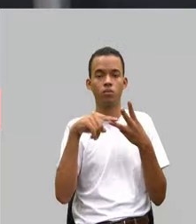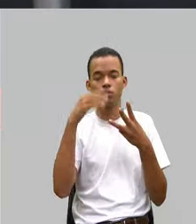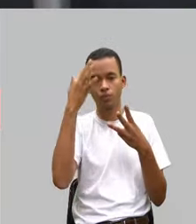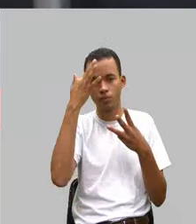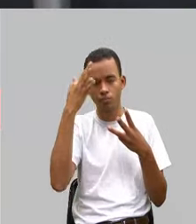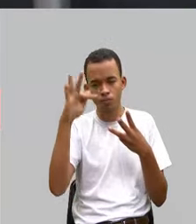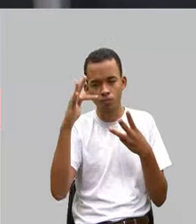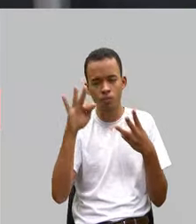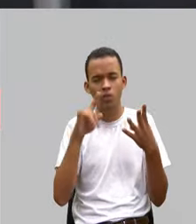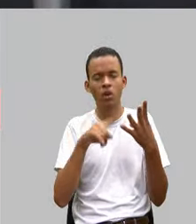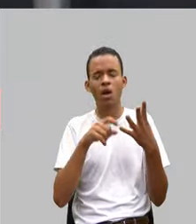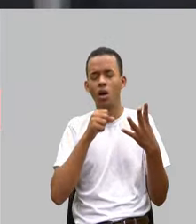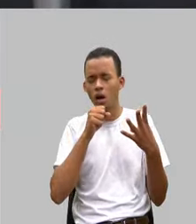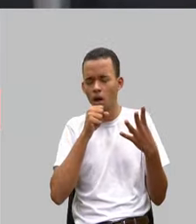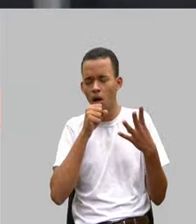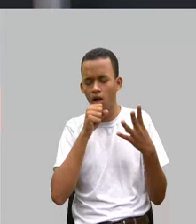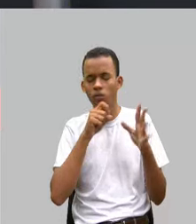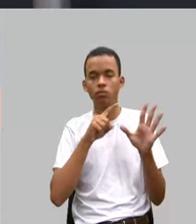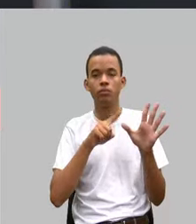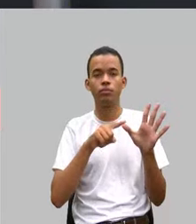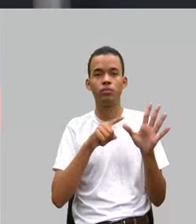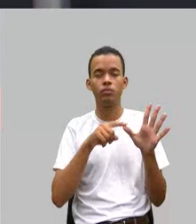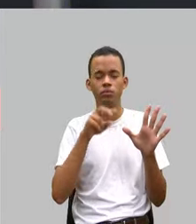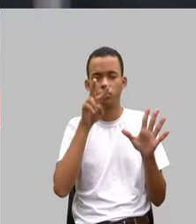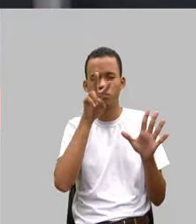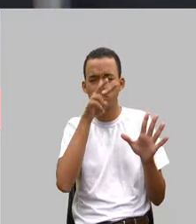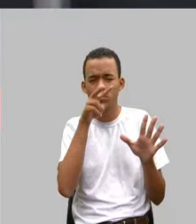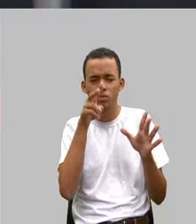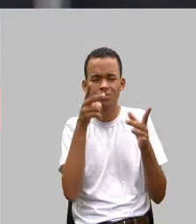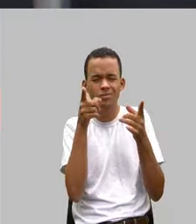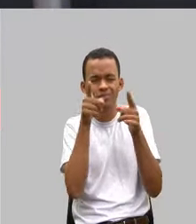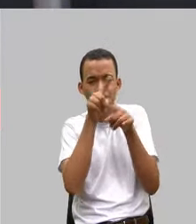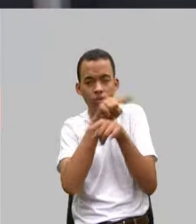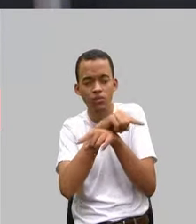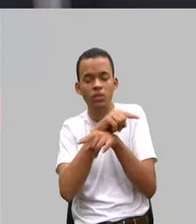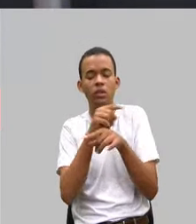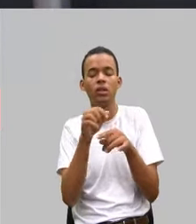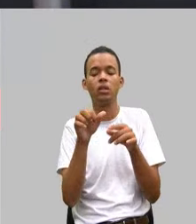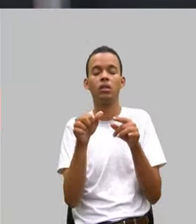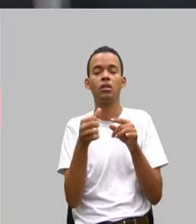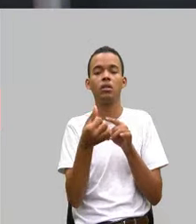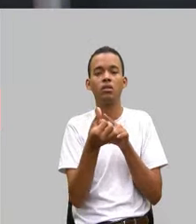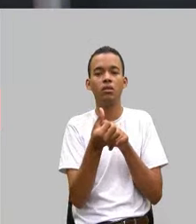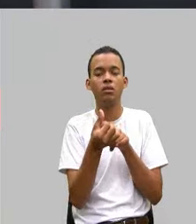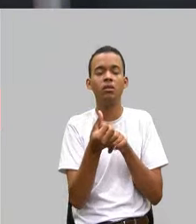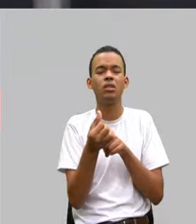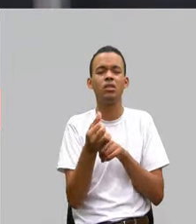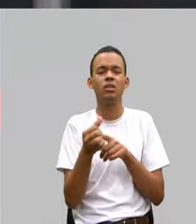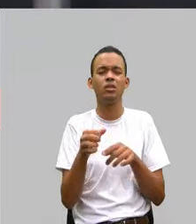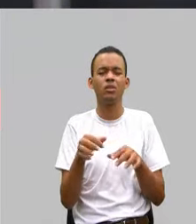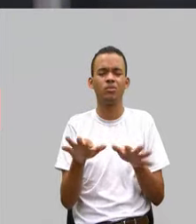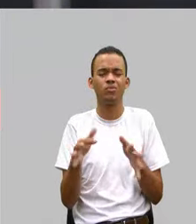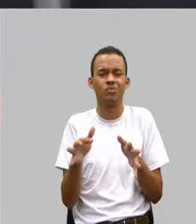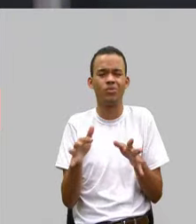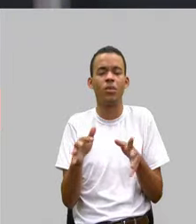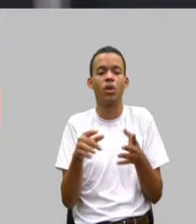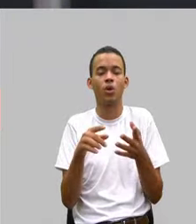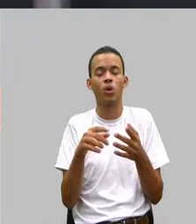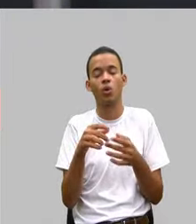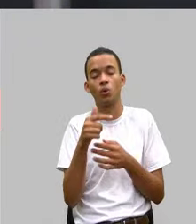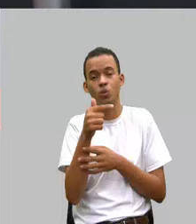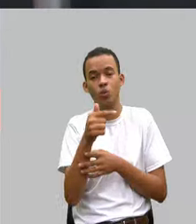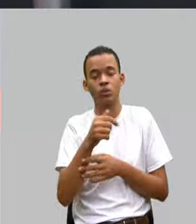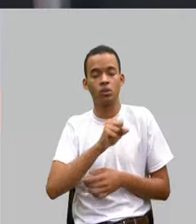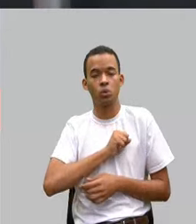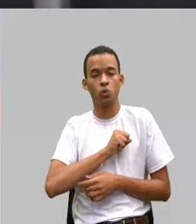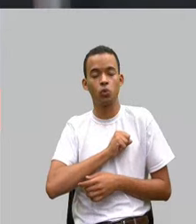turva a taxia né que seria uma uma espécie de descoordenação motora aqu Cardia tonteira ao se levantar